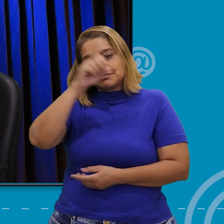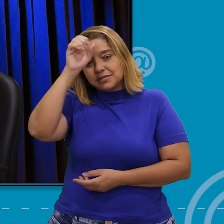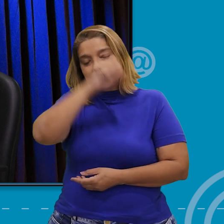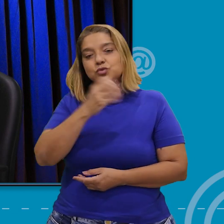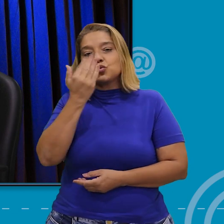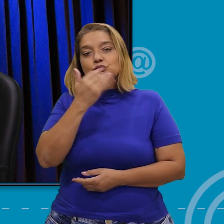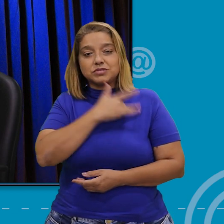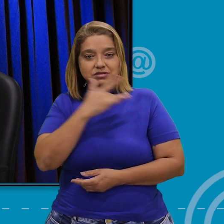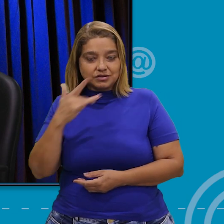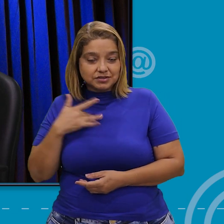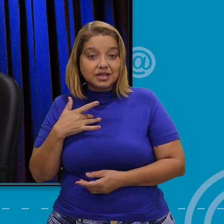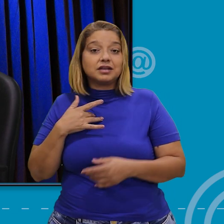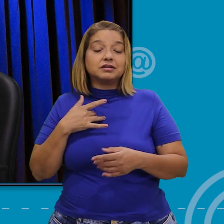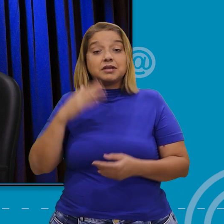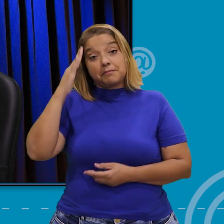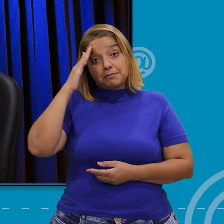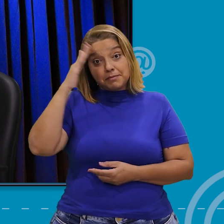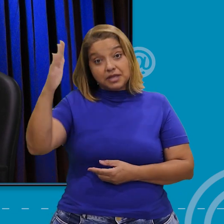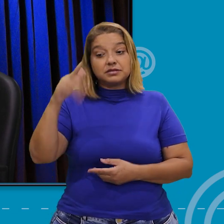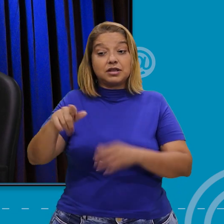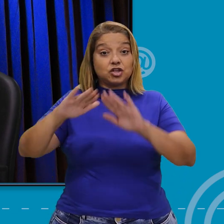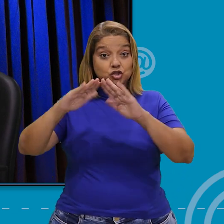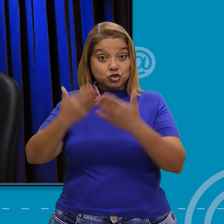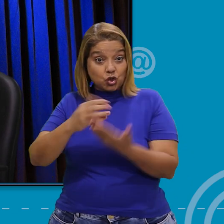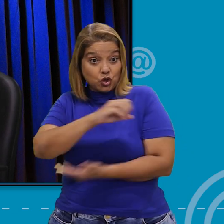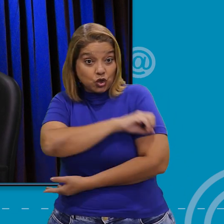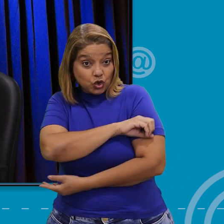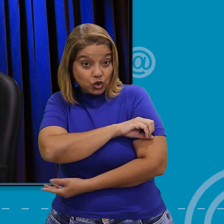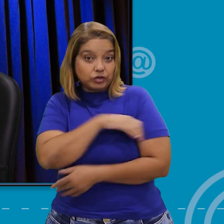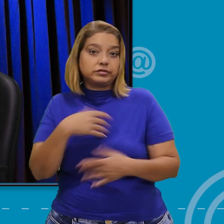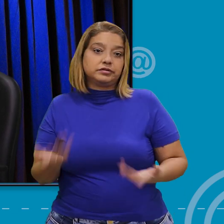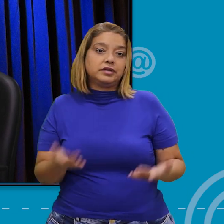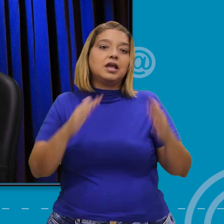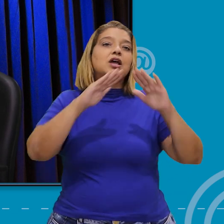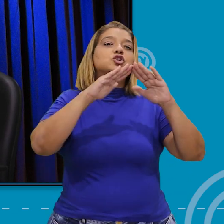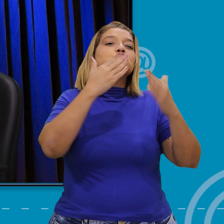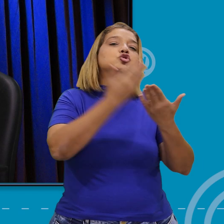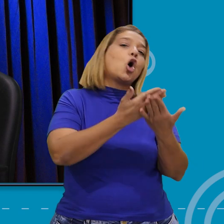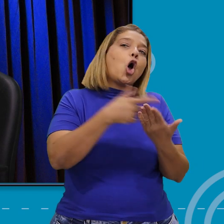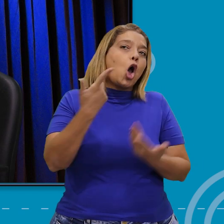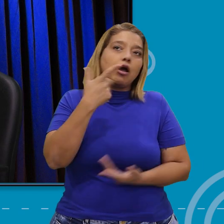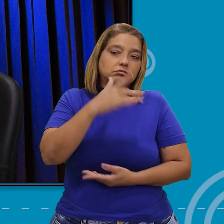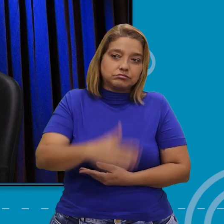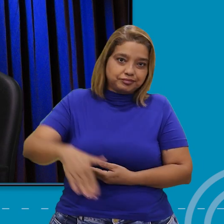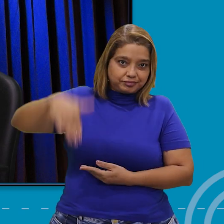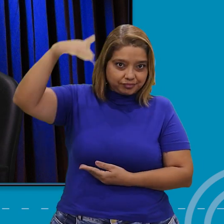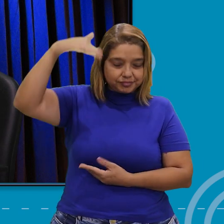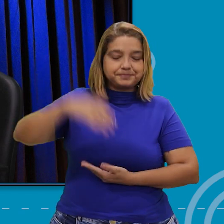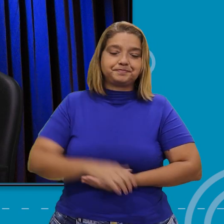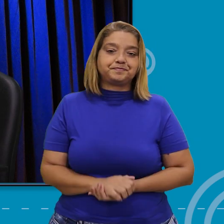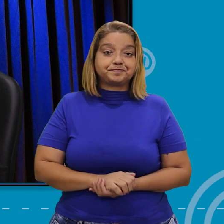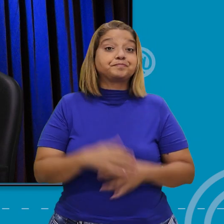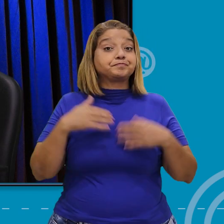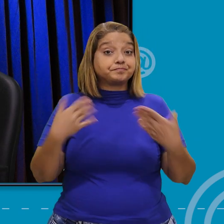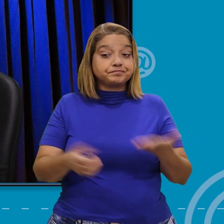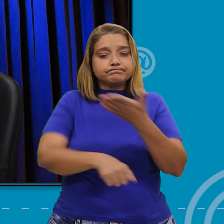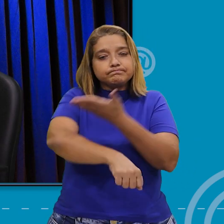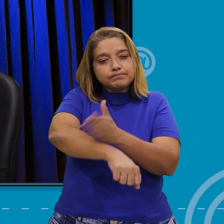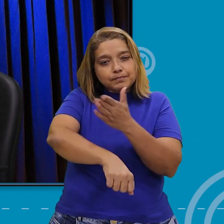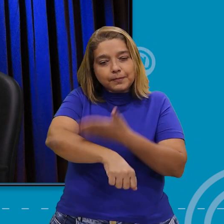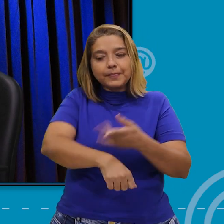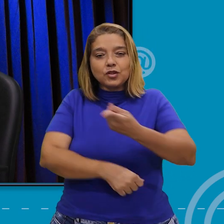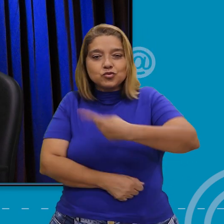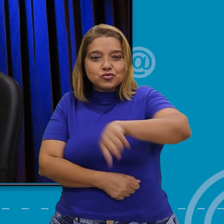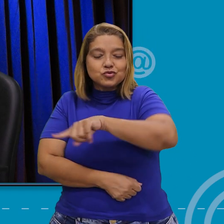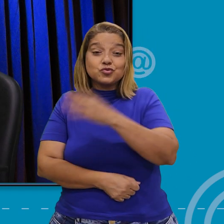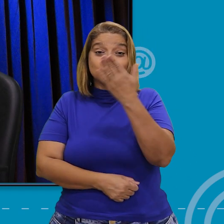essa questão da alimentação, especificamente aí vai no CMEI, depois a gente vai para a escola e por aí vai. Bom, as práticas, né,